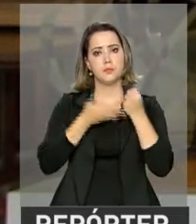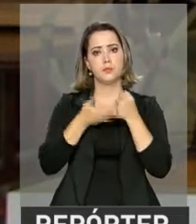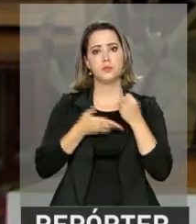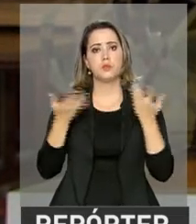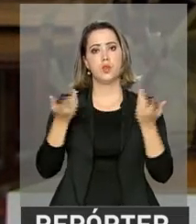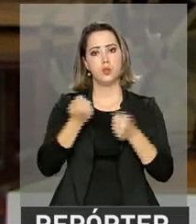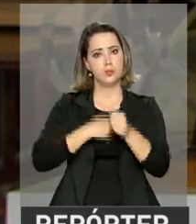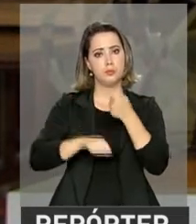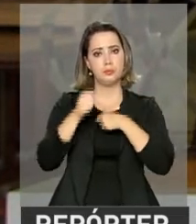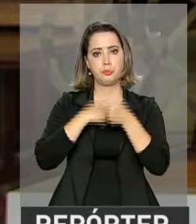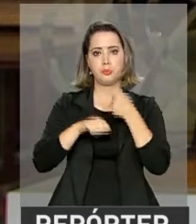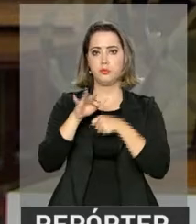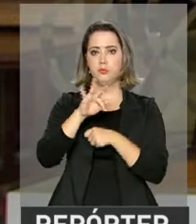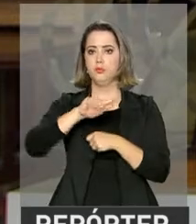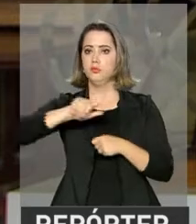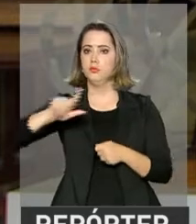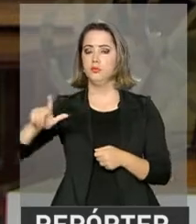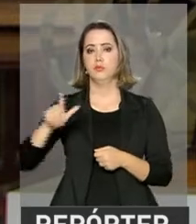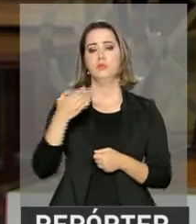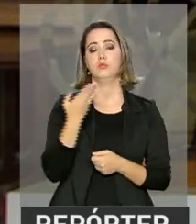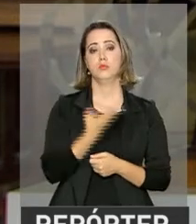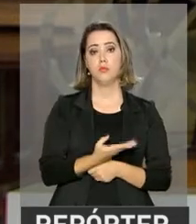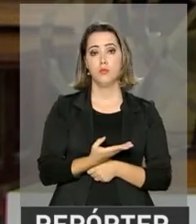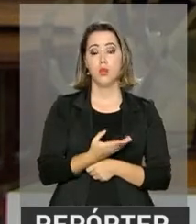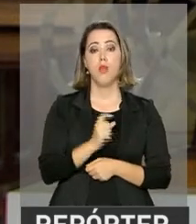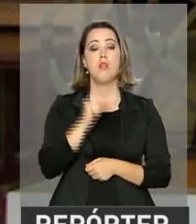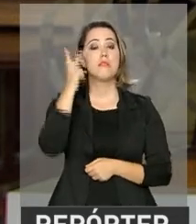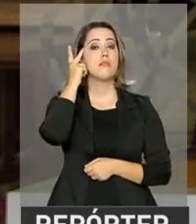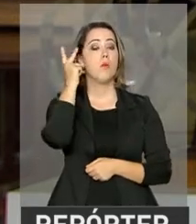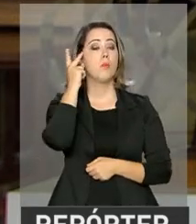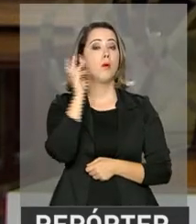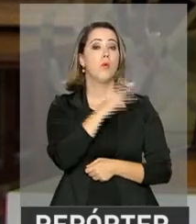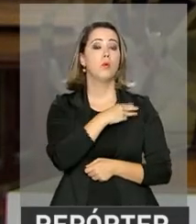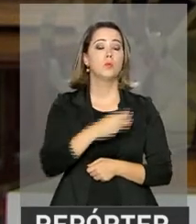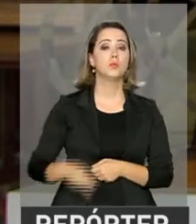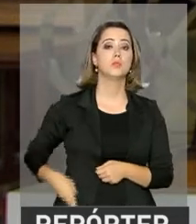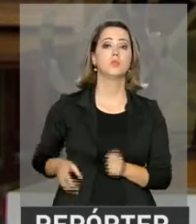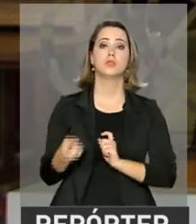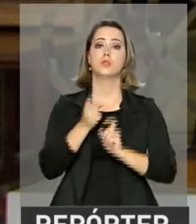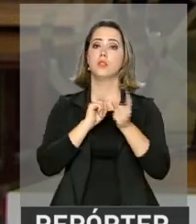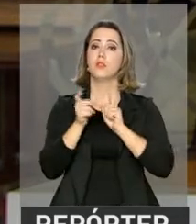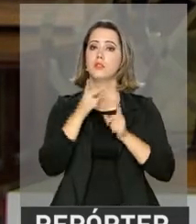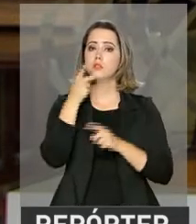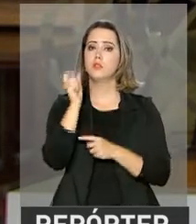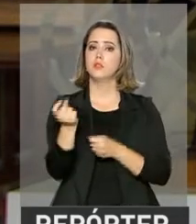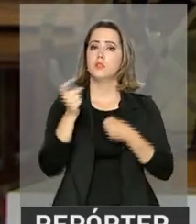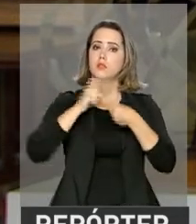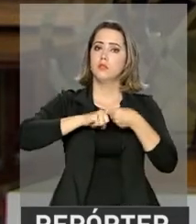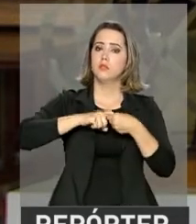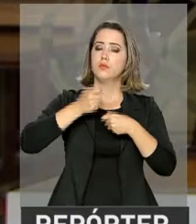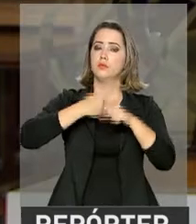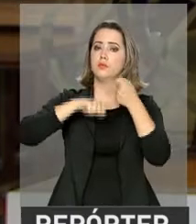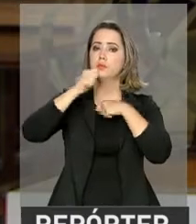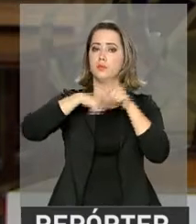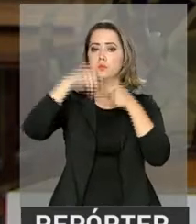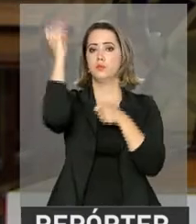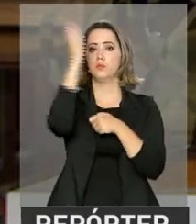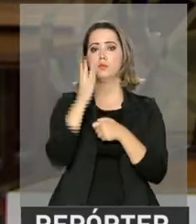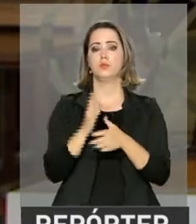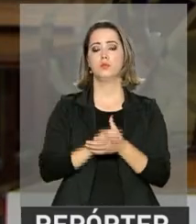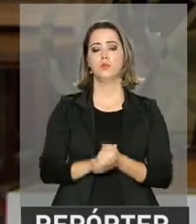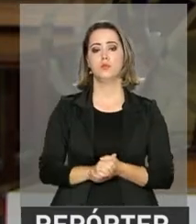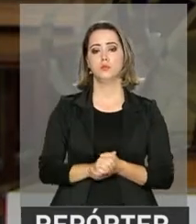caráter econômico e fiscal. Em São Paulo, o ministro da Fazenda, Henrique Meirelles, falou sobre a retomada da economia